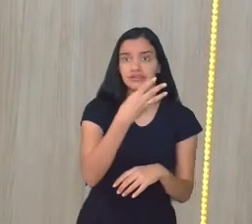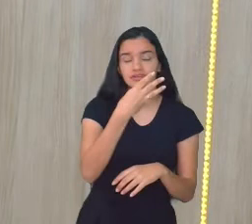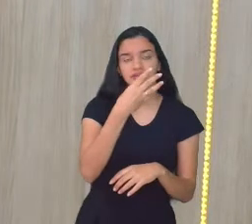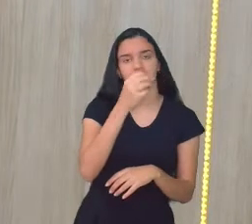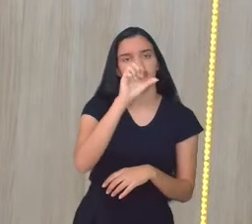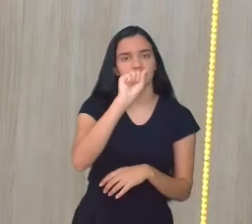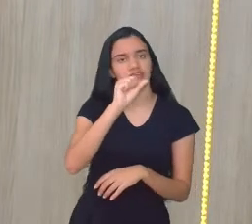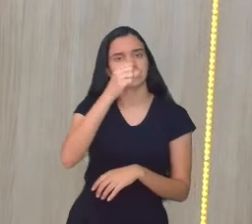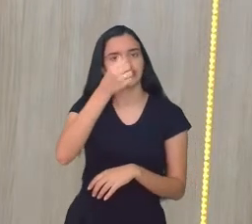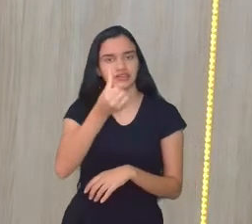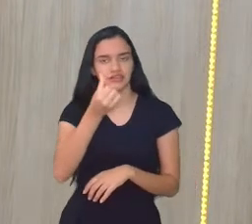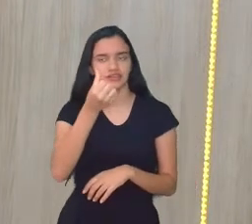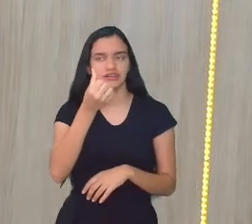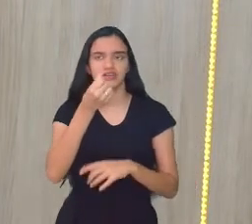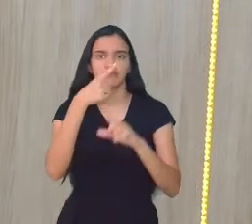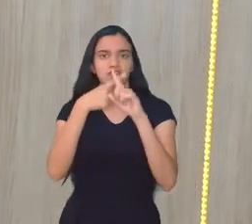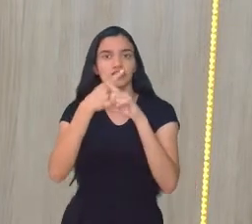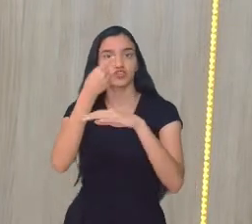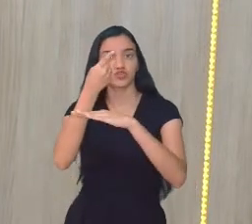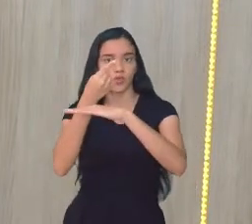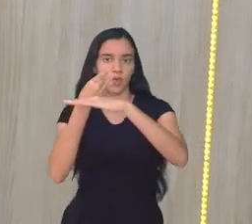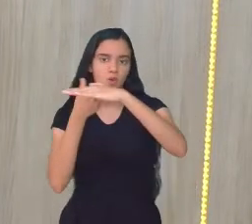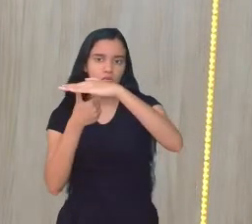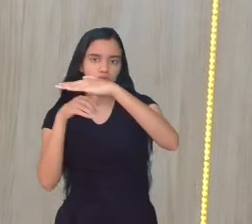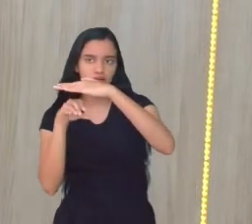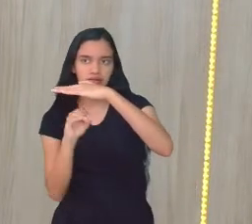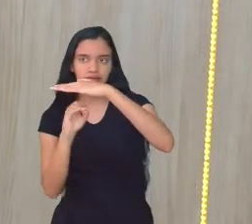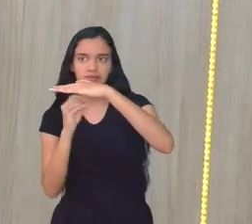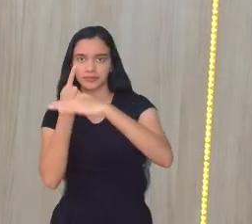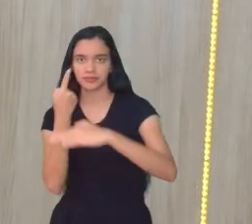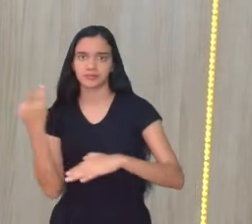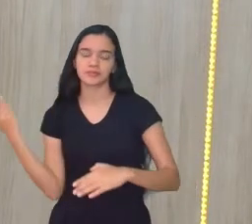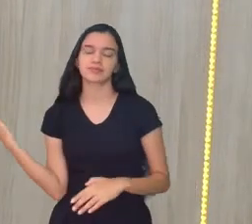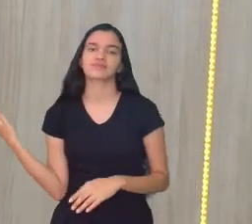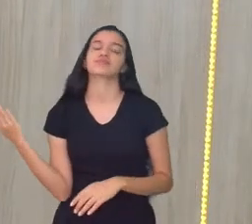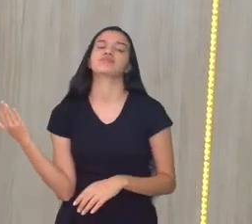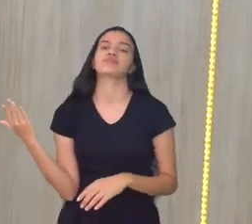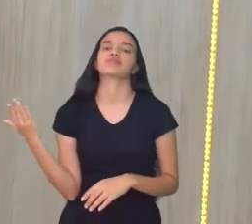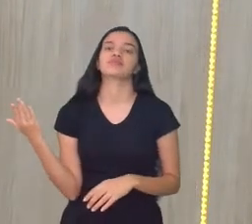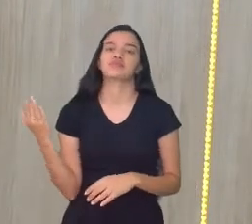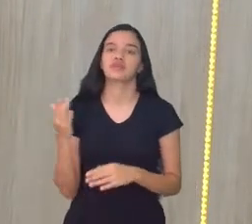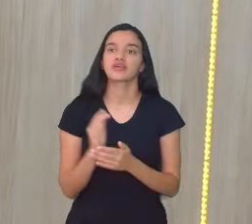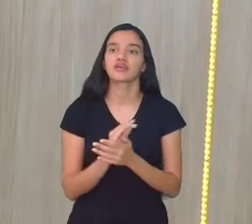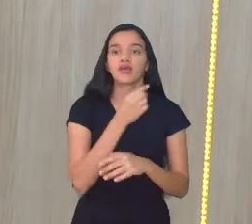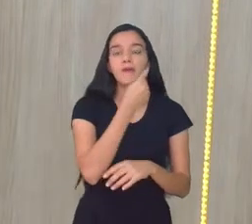1.386 vezes 1 décimo, fazer 1.386 dividido por 10.